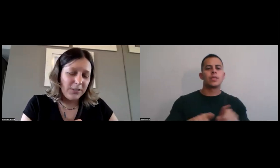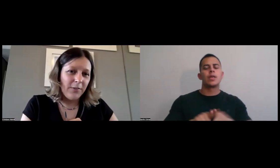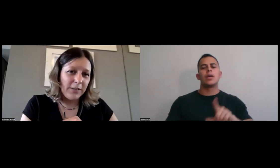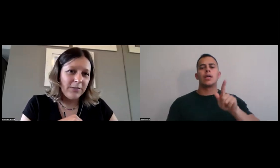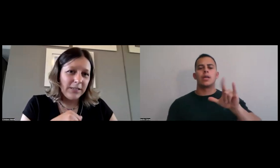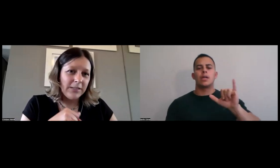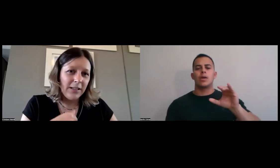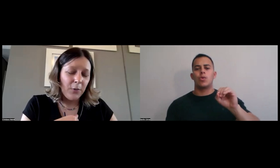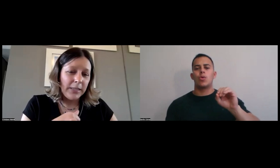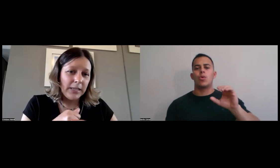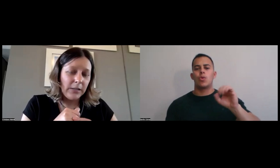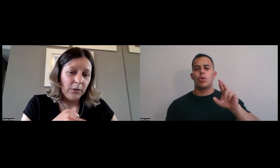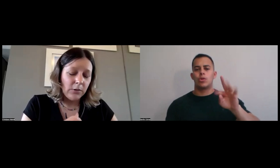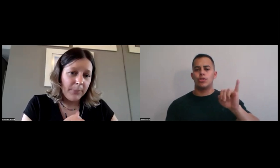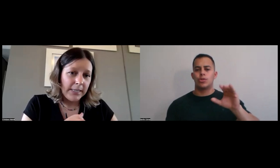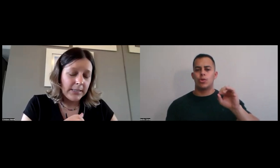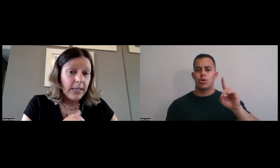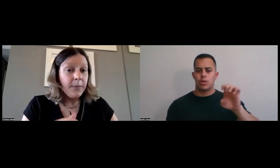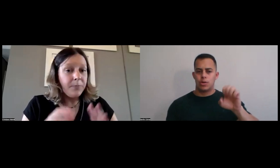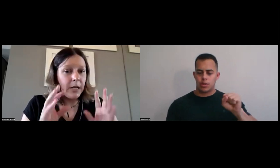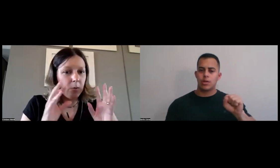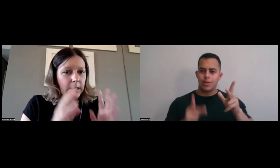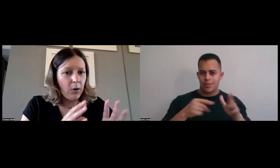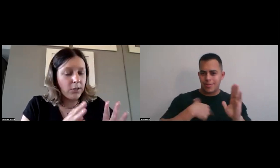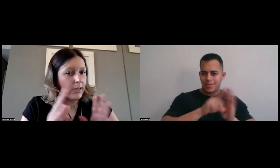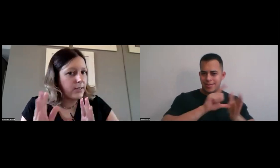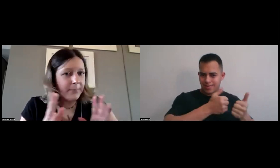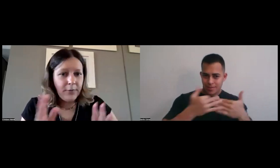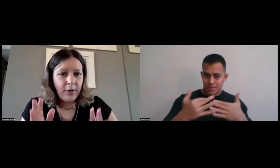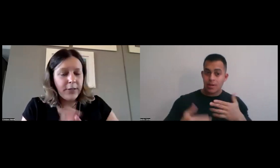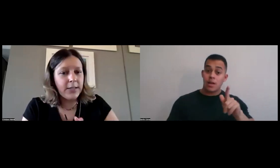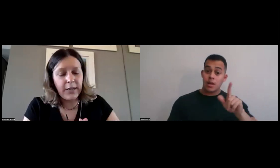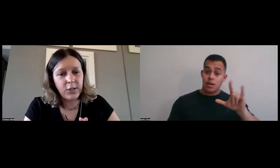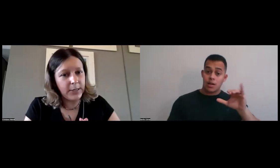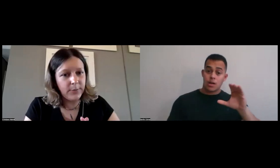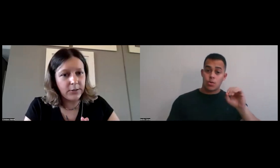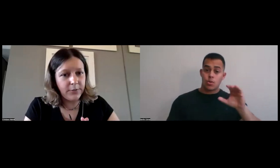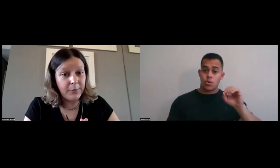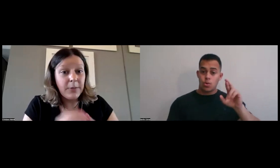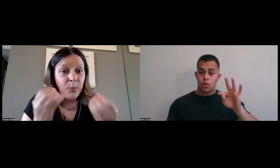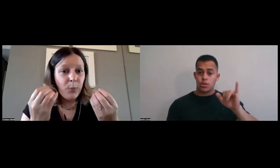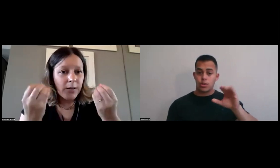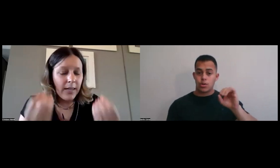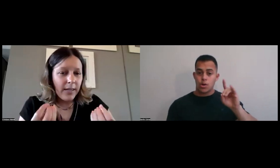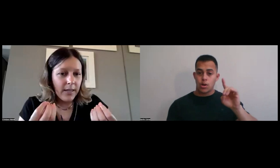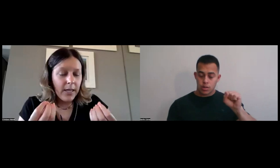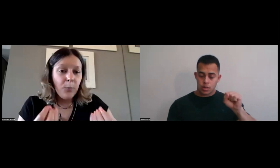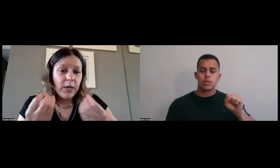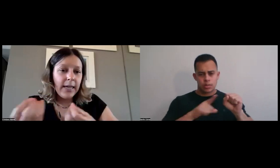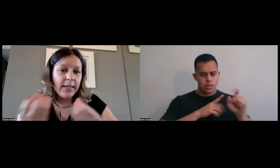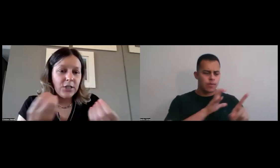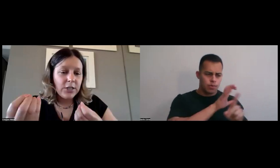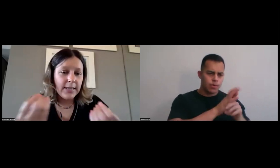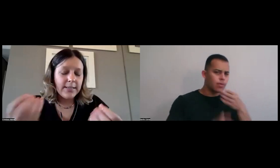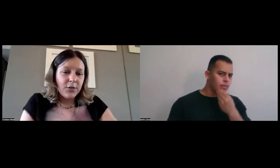glicocorticoides, como a gente estava falando antes, eu estava comentando, né, com a doutora Patrícia. Então, glicocorticoides também vão afetar diferentemente machos e fêmeas. Mas por quê? Por